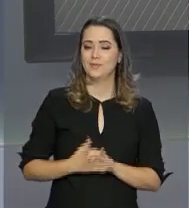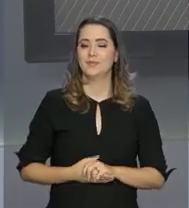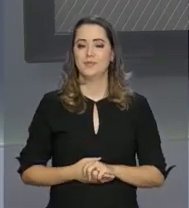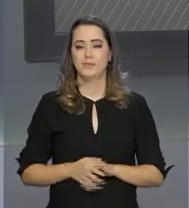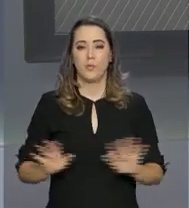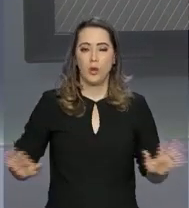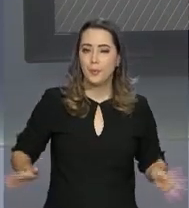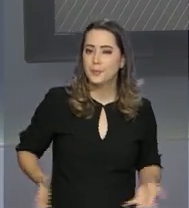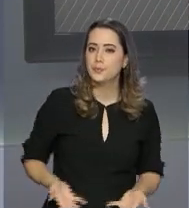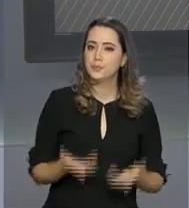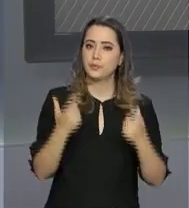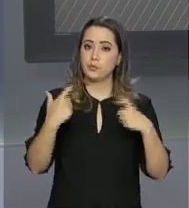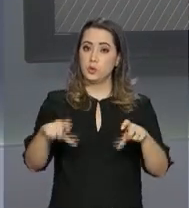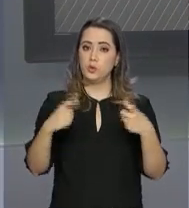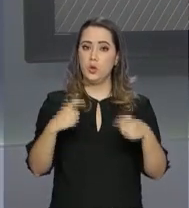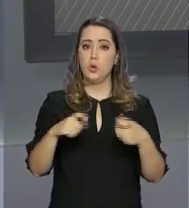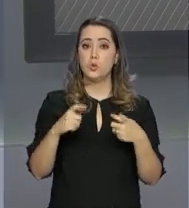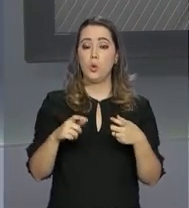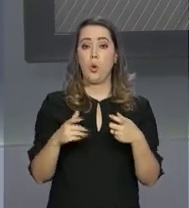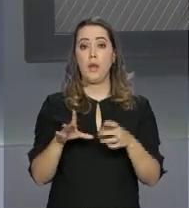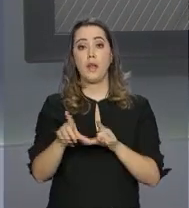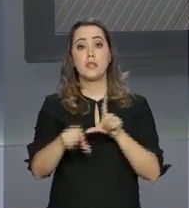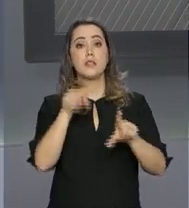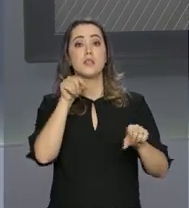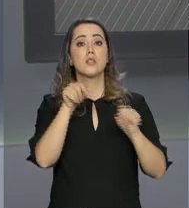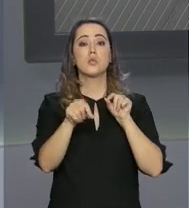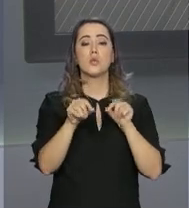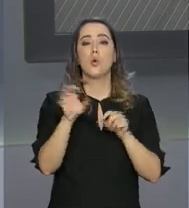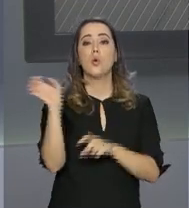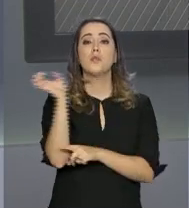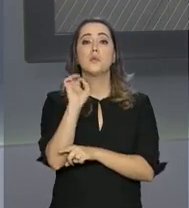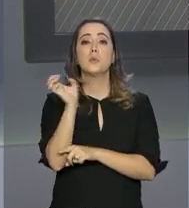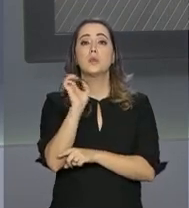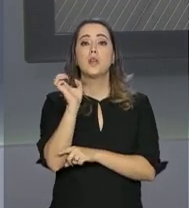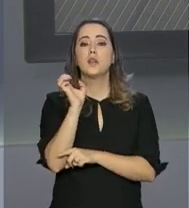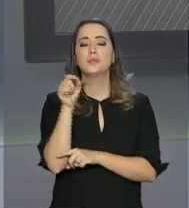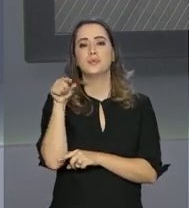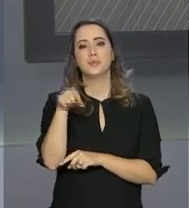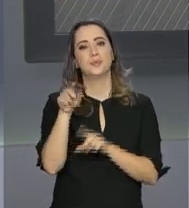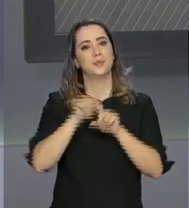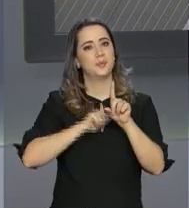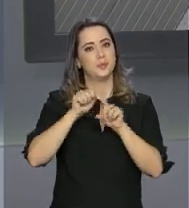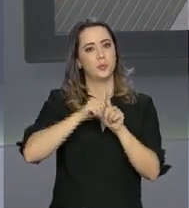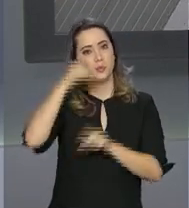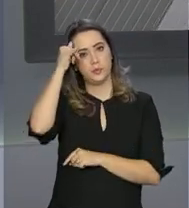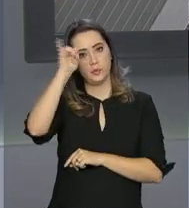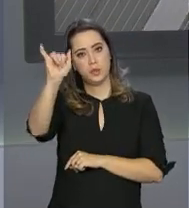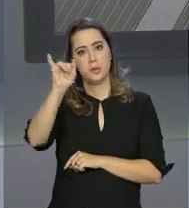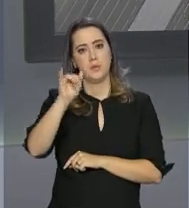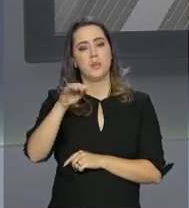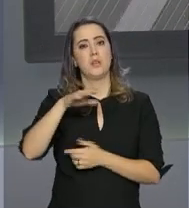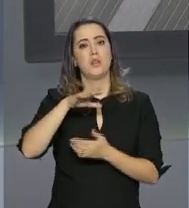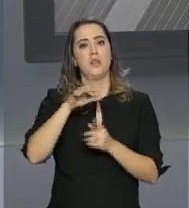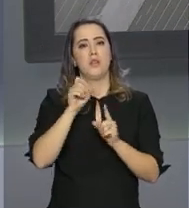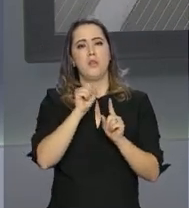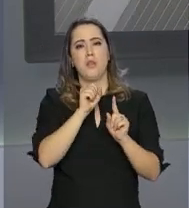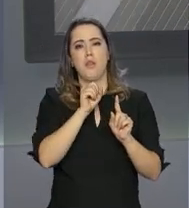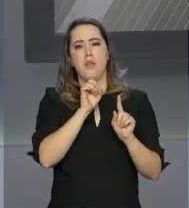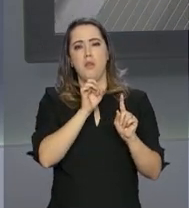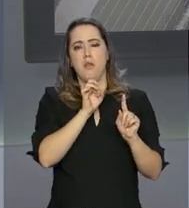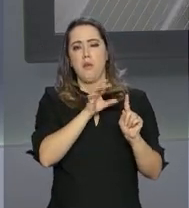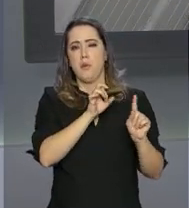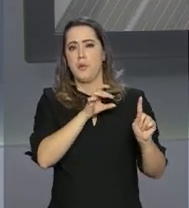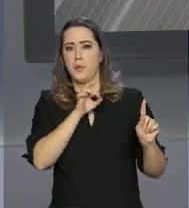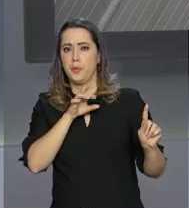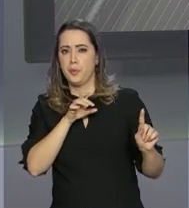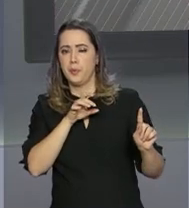Promover os destinos gay-friendly no Brasil. No mês em que se comemora o Dia Internacional contra a Homofobia, o Ministério do Turismo, a